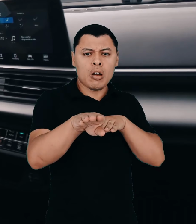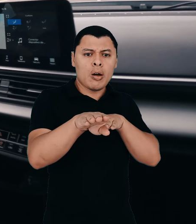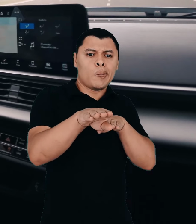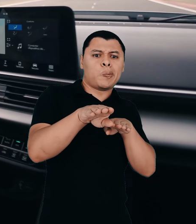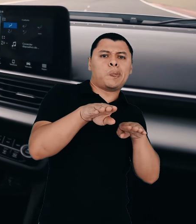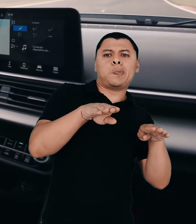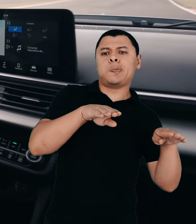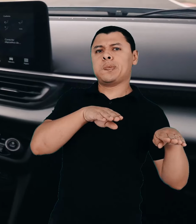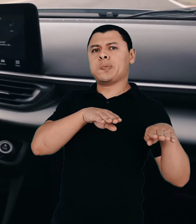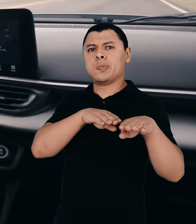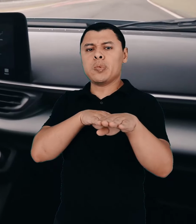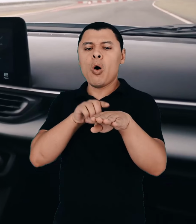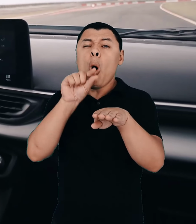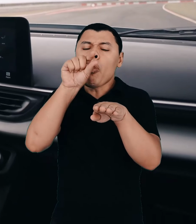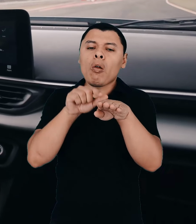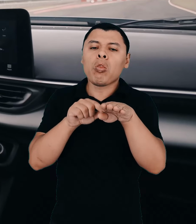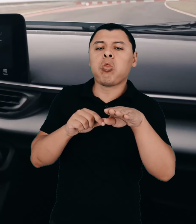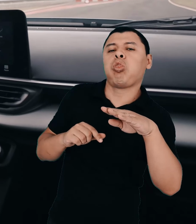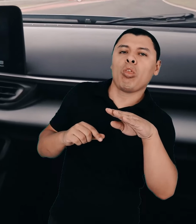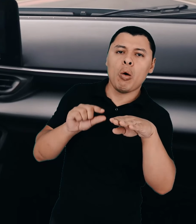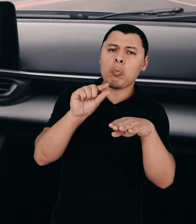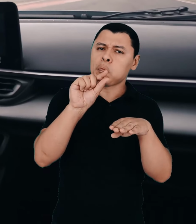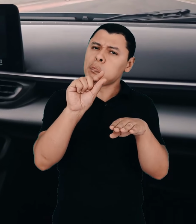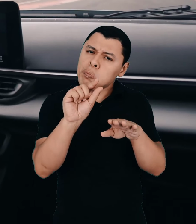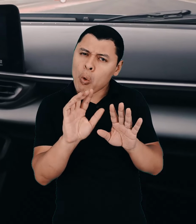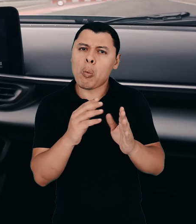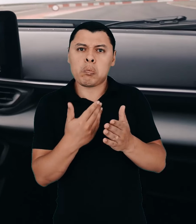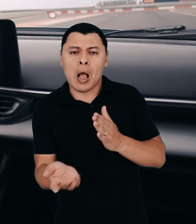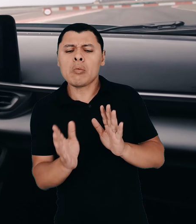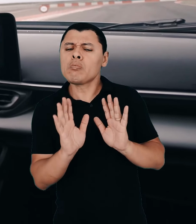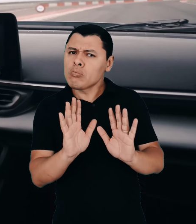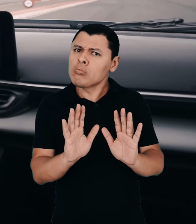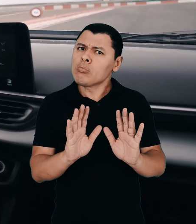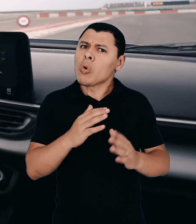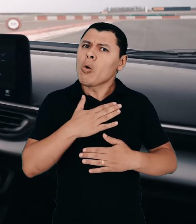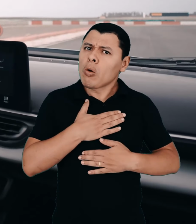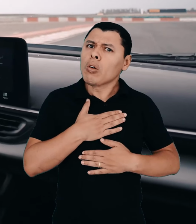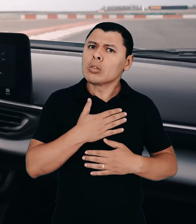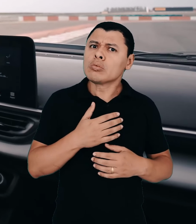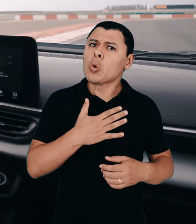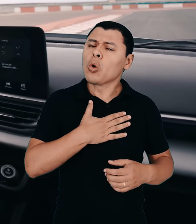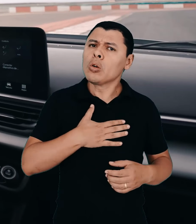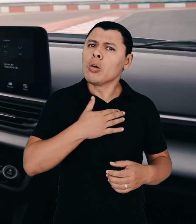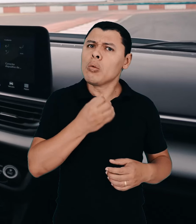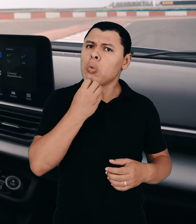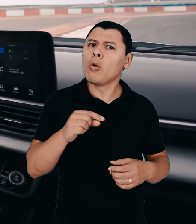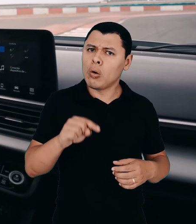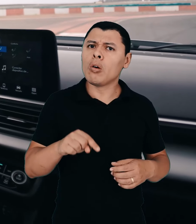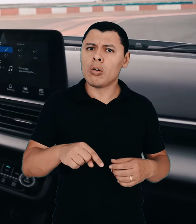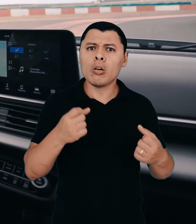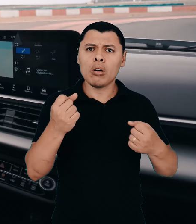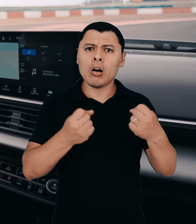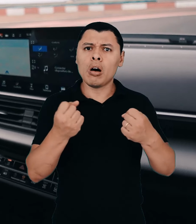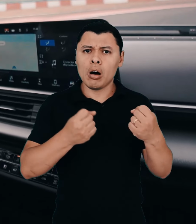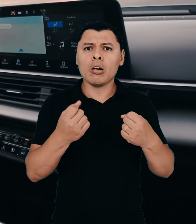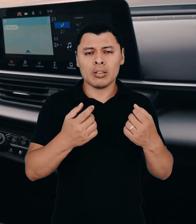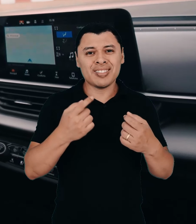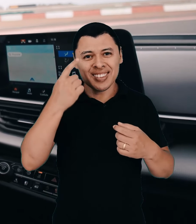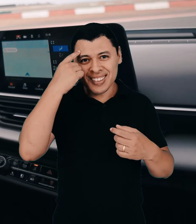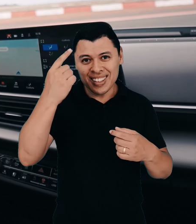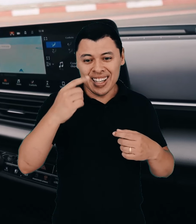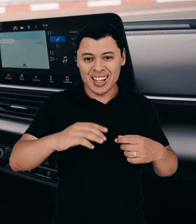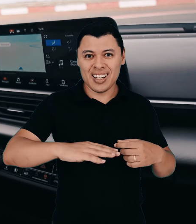veículo dessa categoria, então é bem interessante, viu, a dinâmica do carro. E nesse caso, inclusive, ajuda o entre-eixos dele, né?